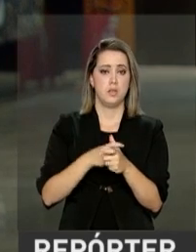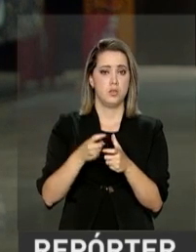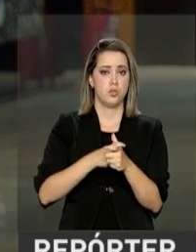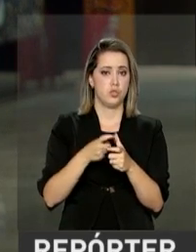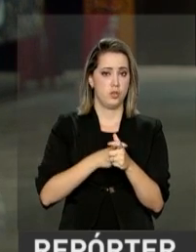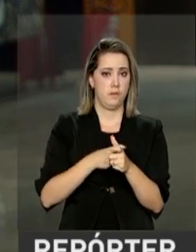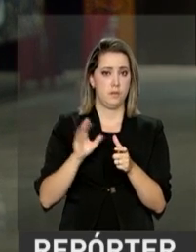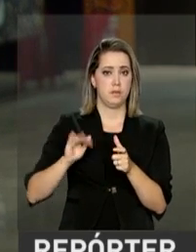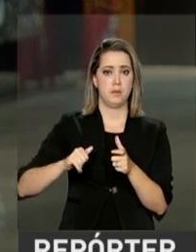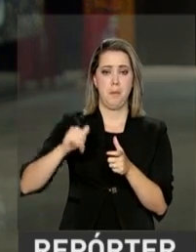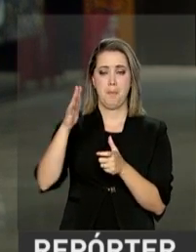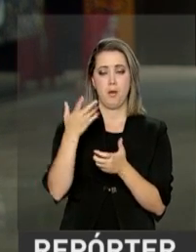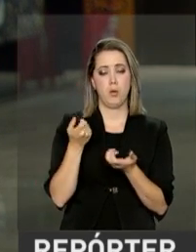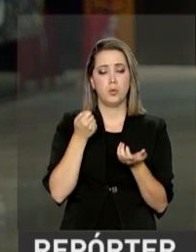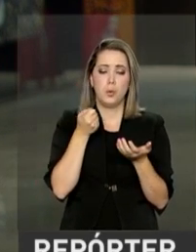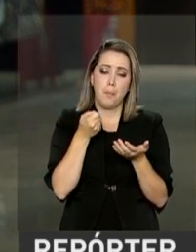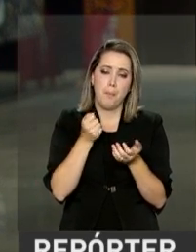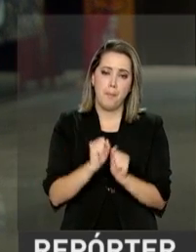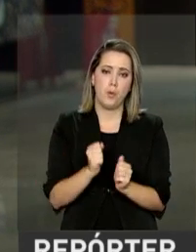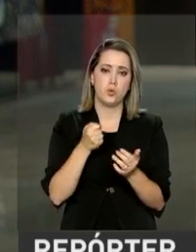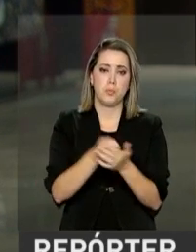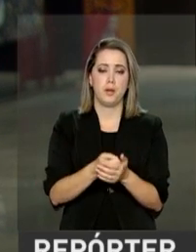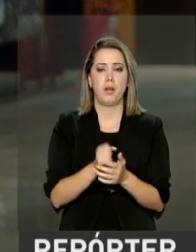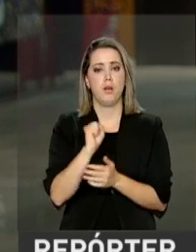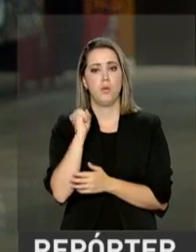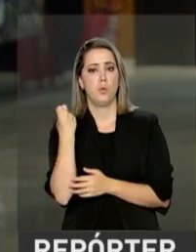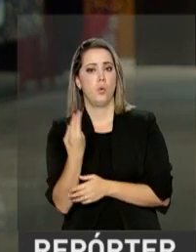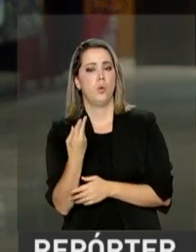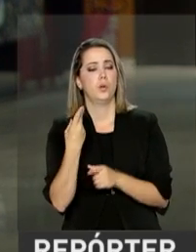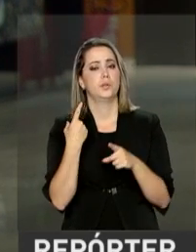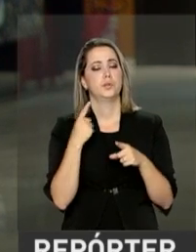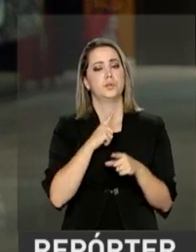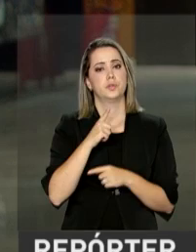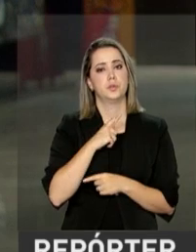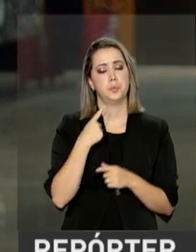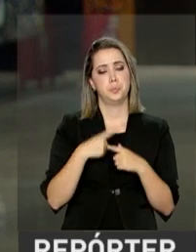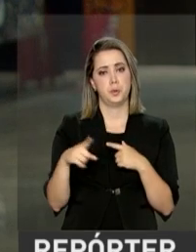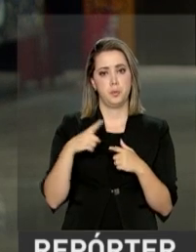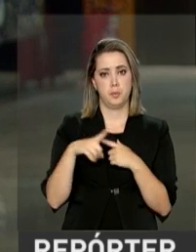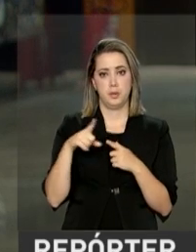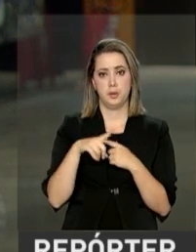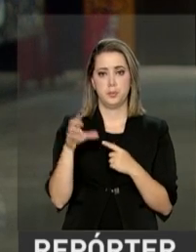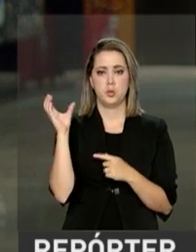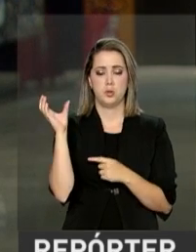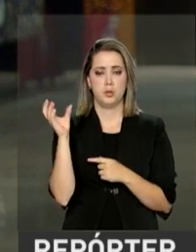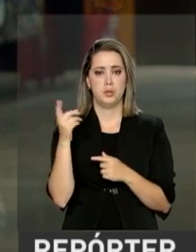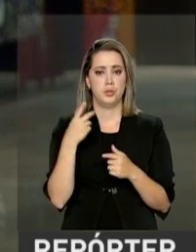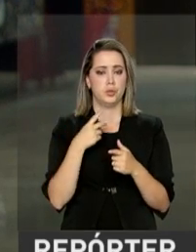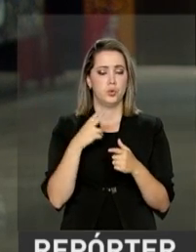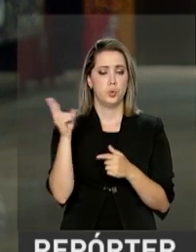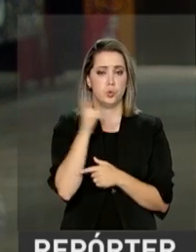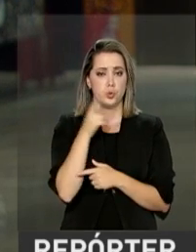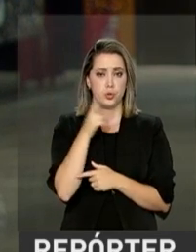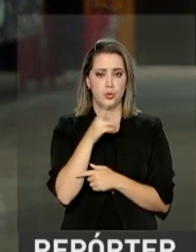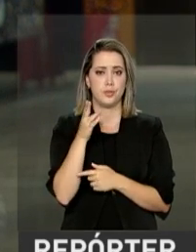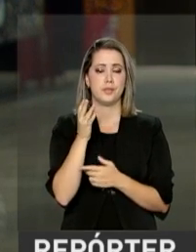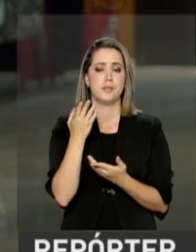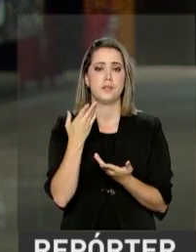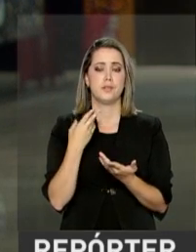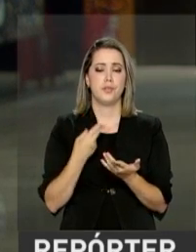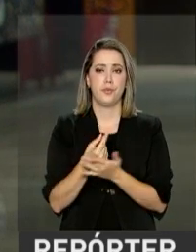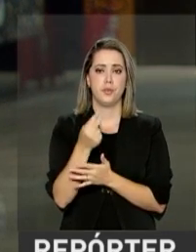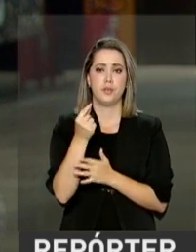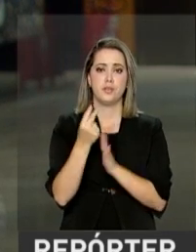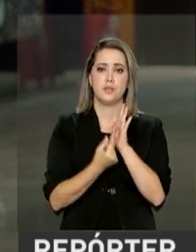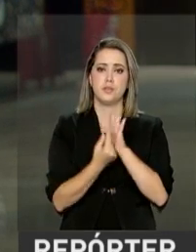maiores do que é a disponibilidade em caixa ou ainda que estão em situação de calamidade financeira caso dos Estados do Rio de